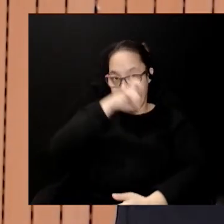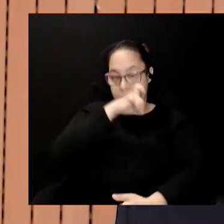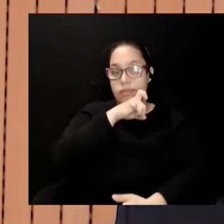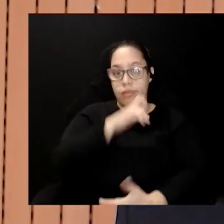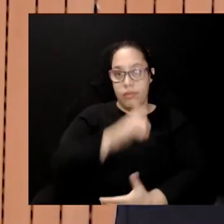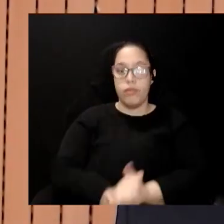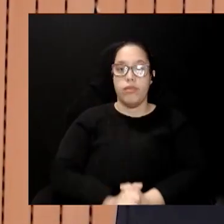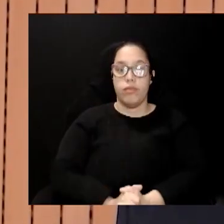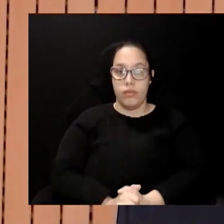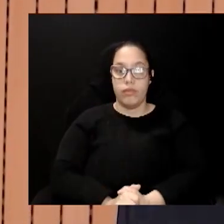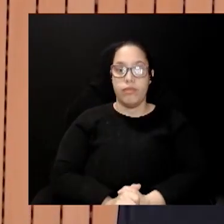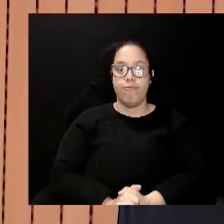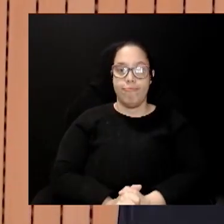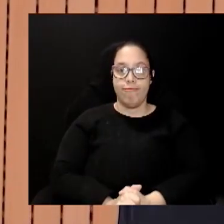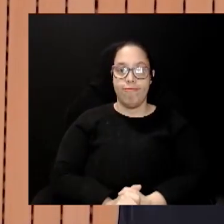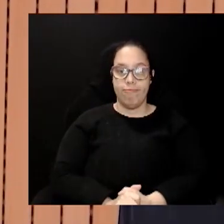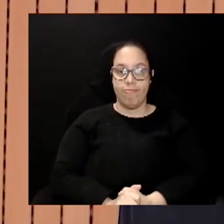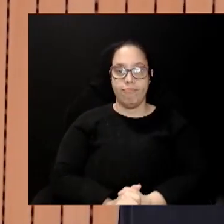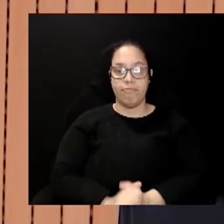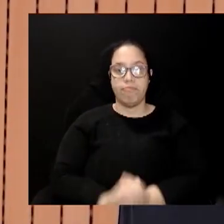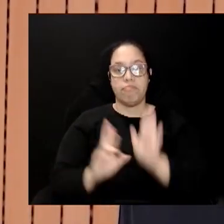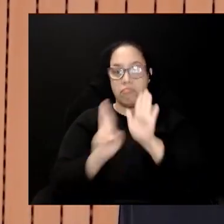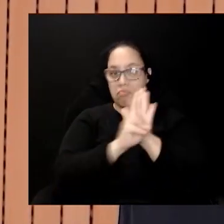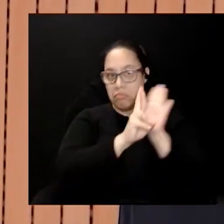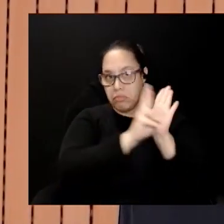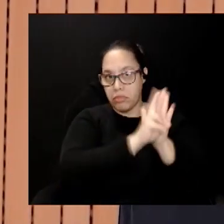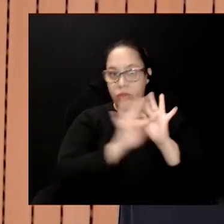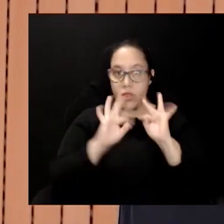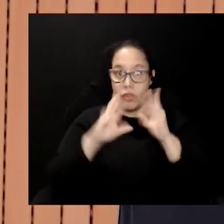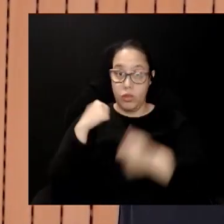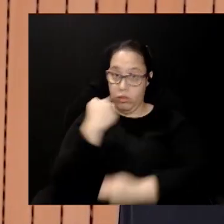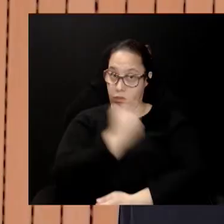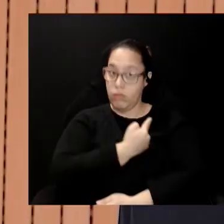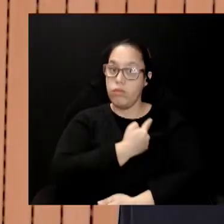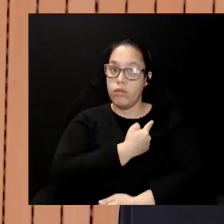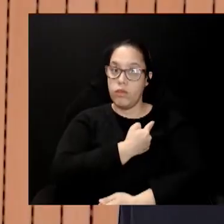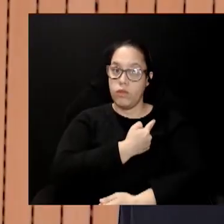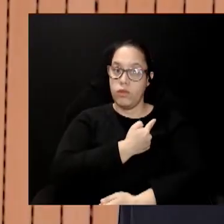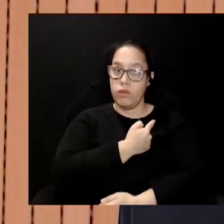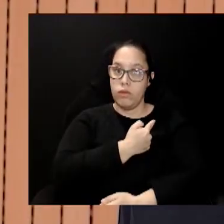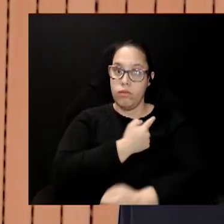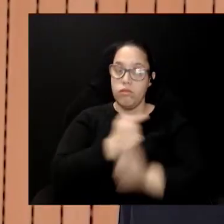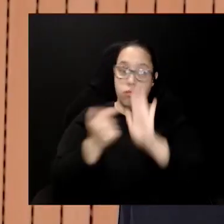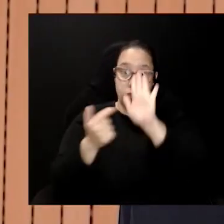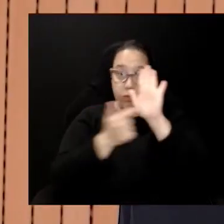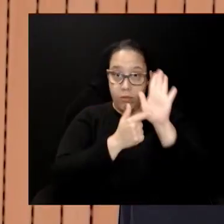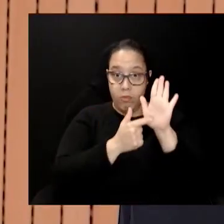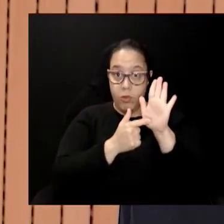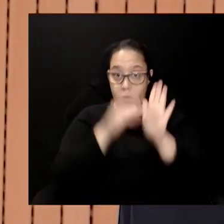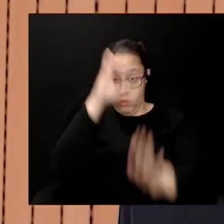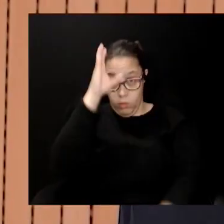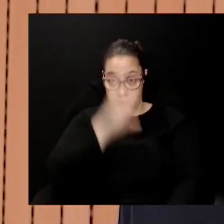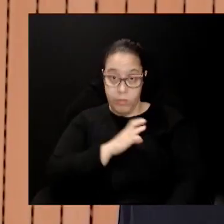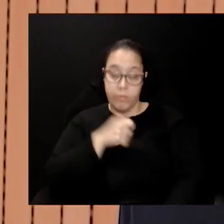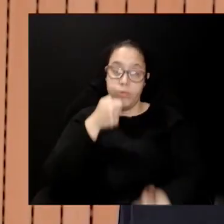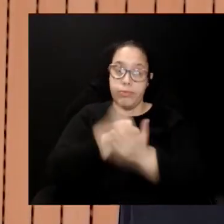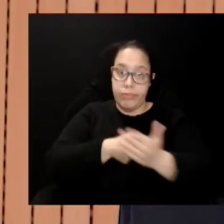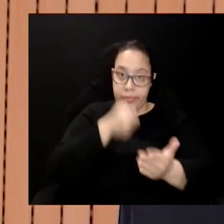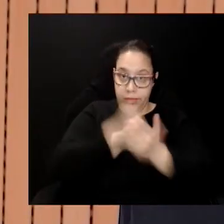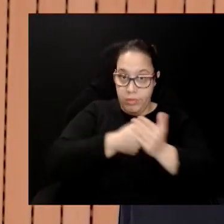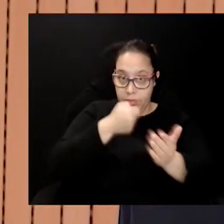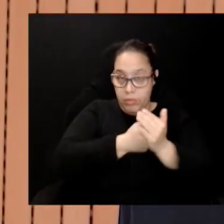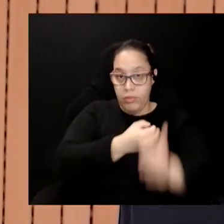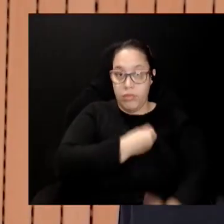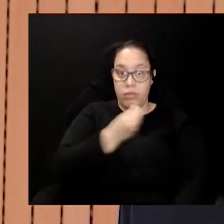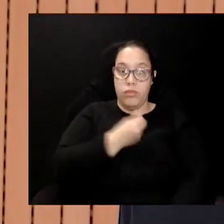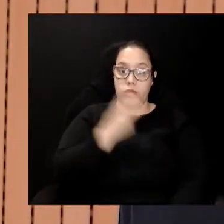sendo uma grande referência, né, para todos nós nos basear num grande cidadão que dedicou a sua vida a duas grandes frentes